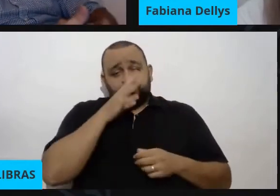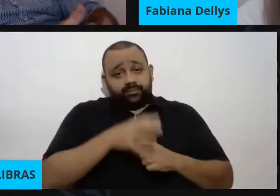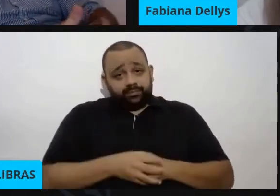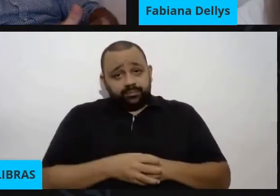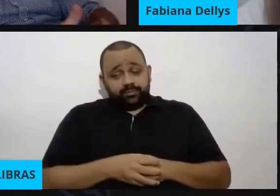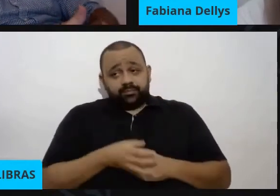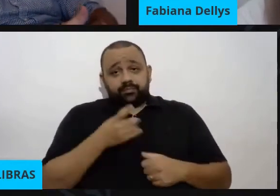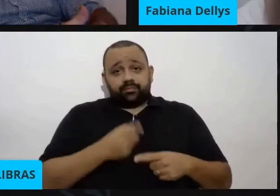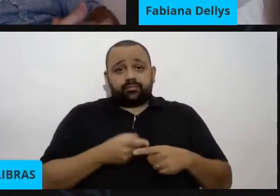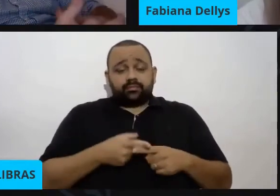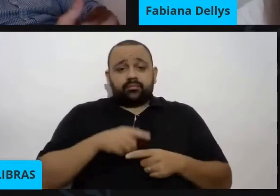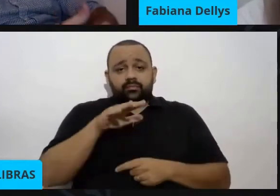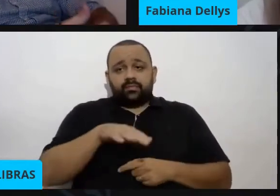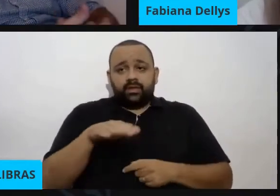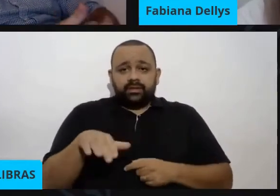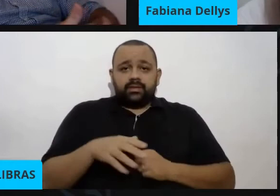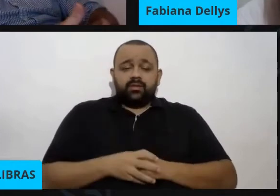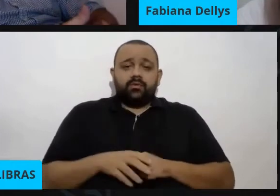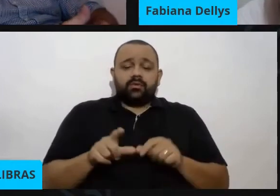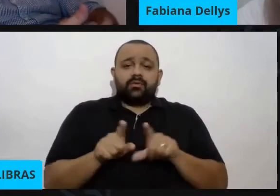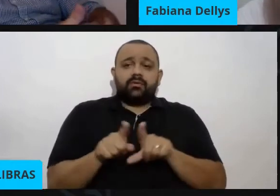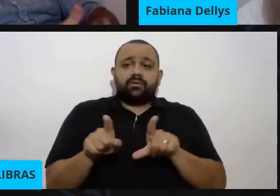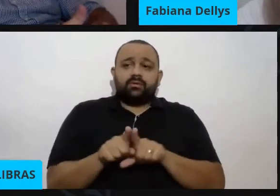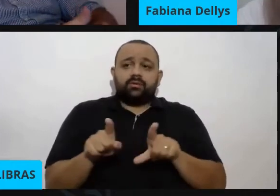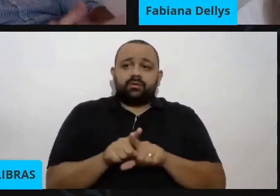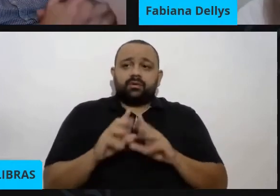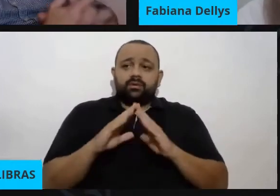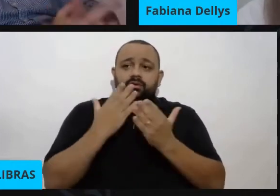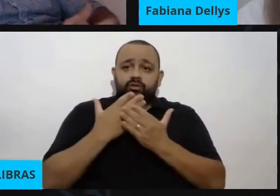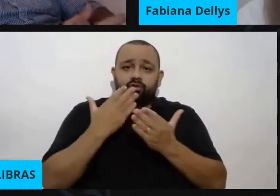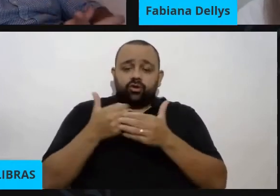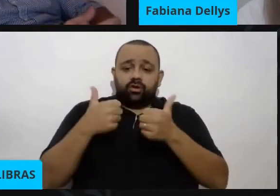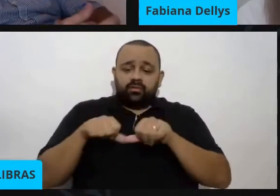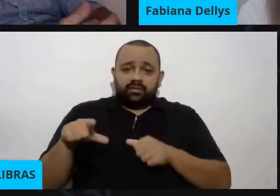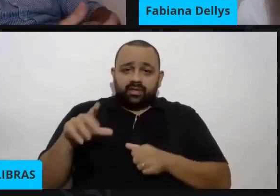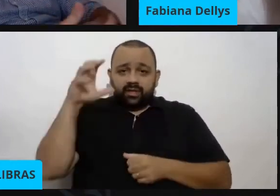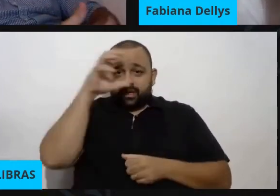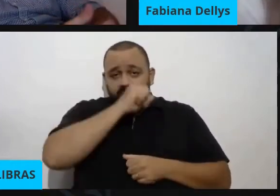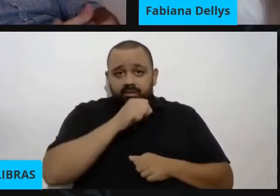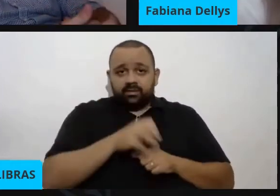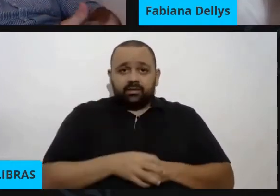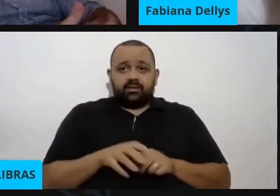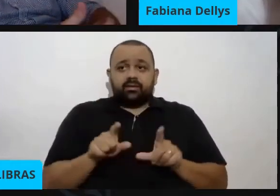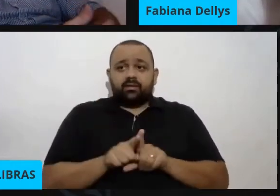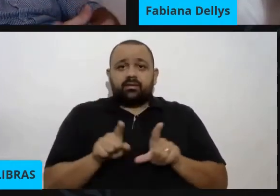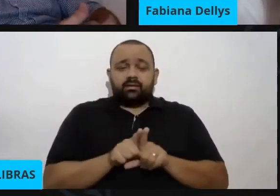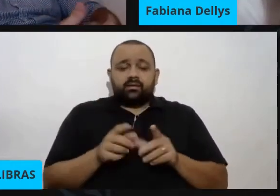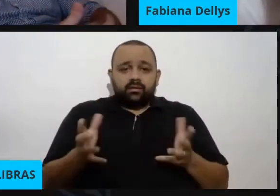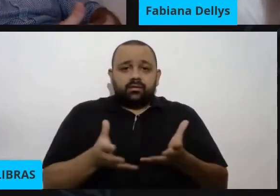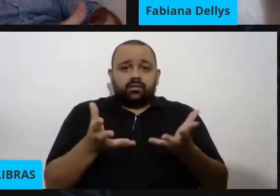criança, a escola é a grande fonte de estimulação e ela está lá para aprender, hein? Não está lá para socializar, não.